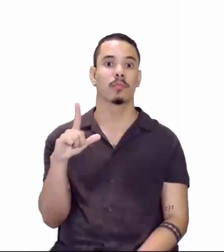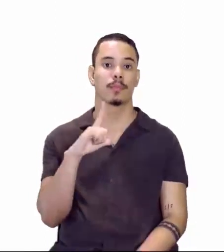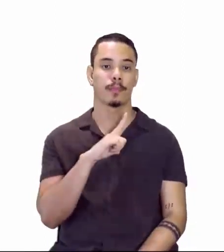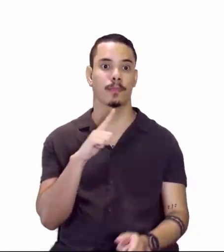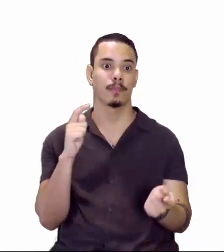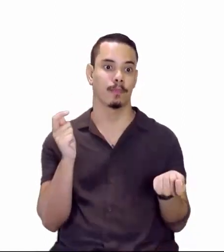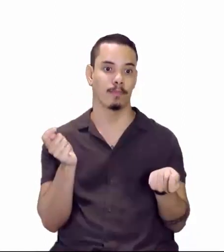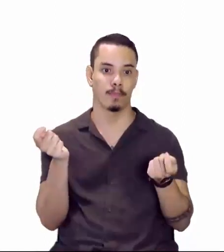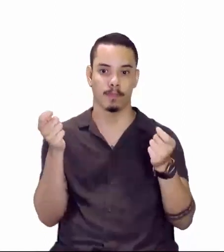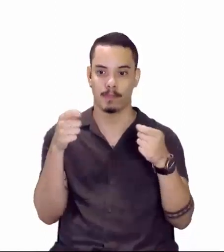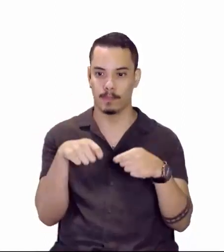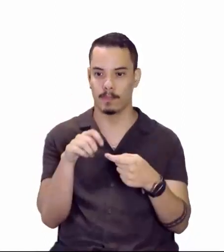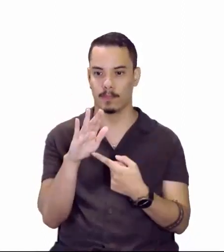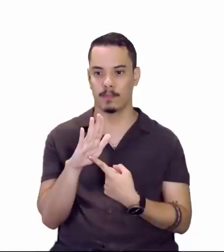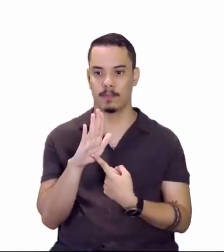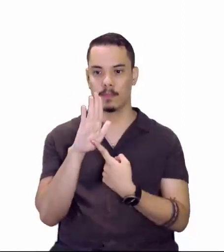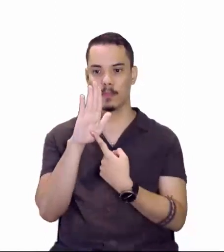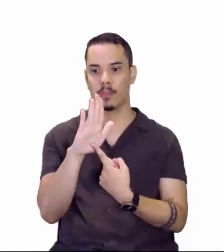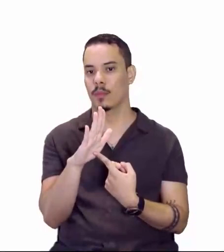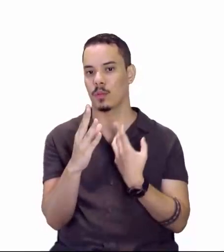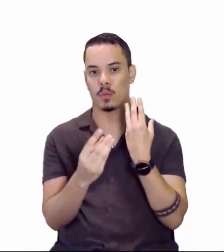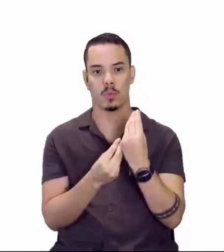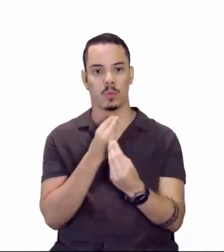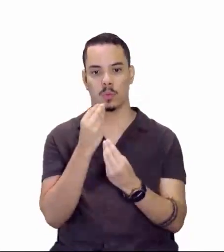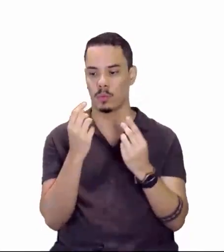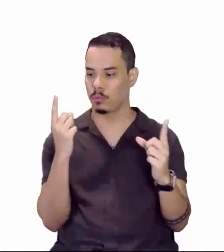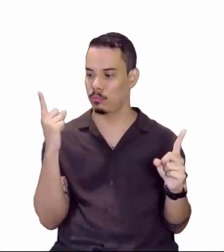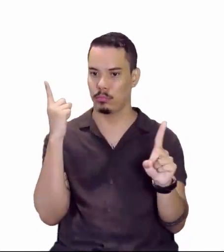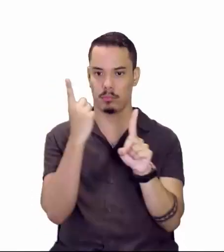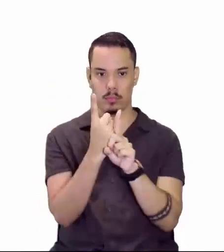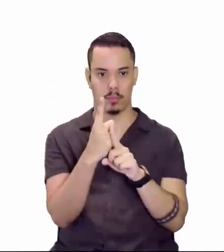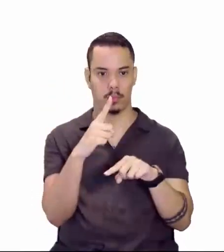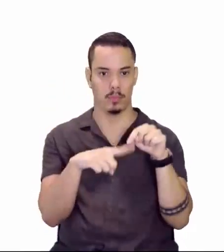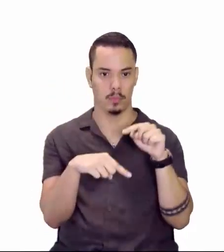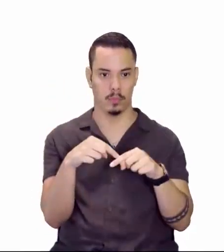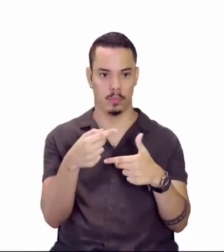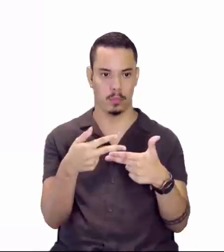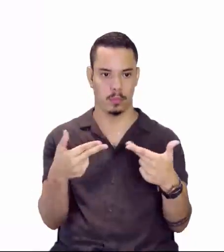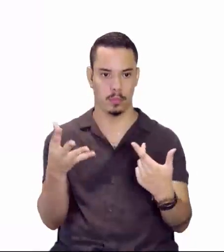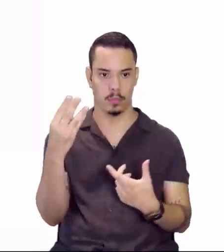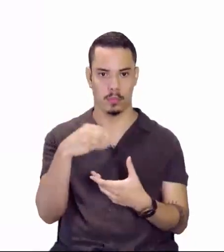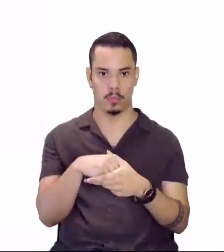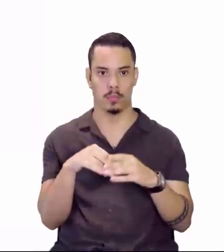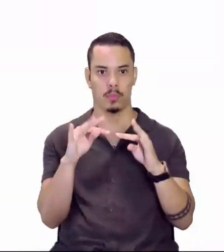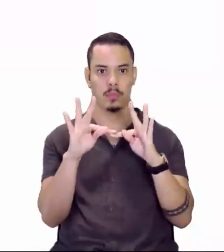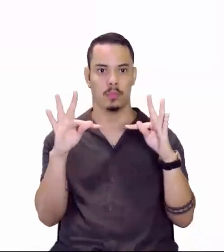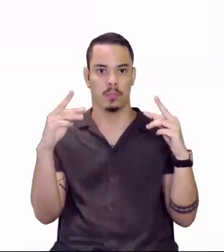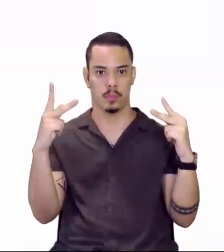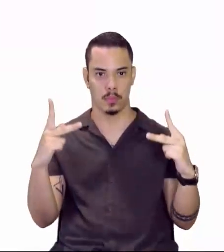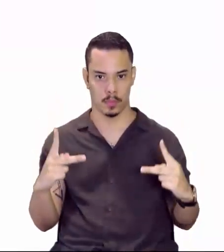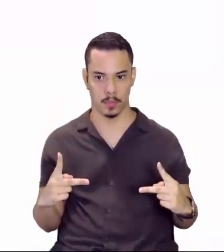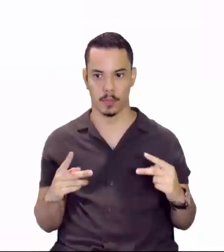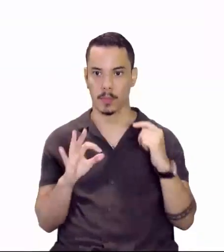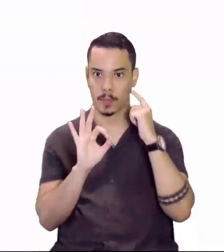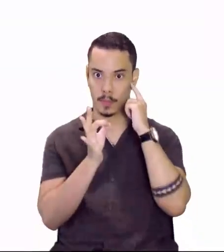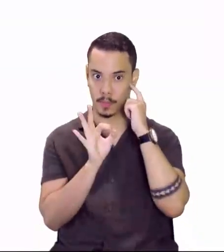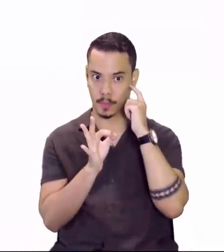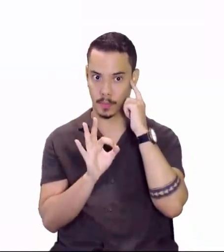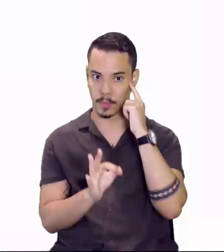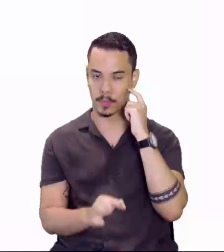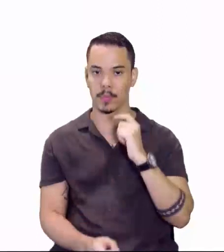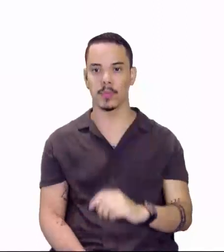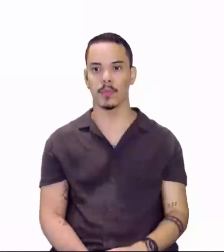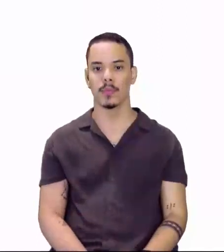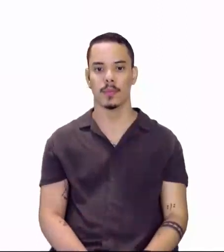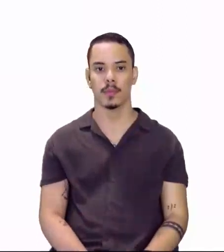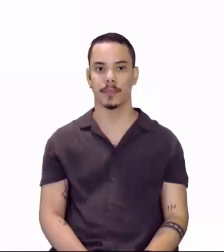condição exatamente de localizar este elemento na tabela periódica. Tá certo?